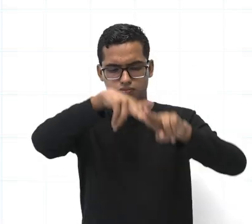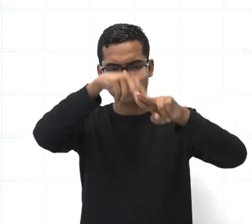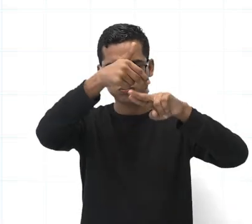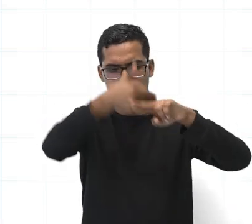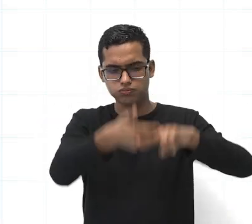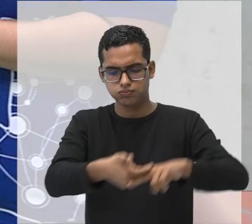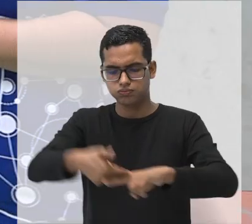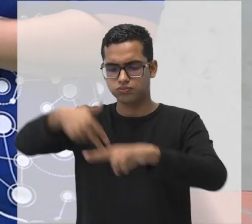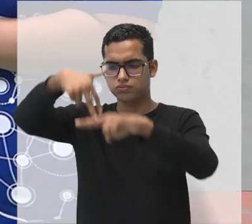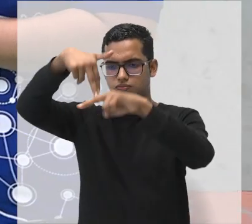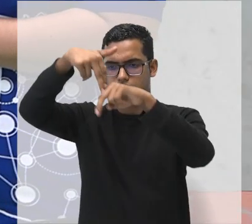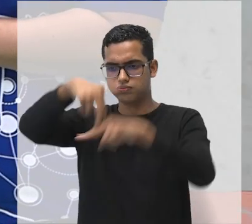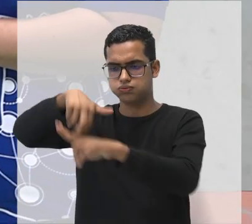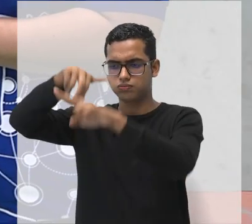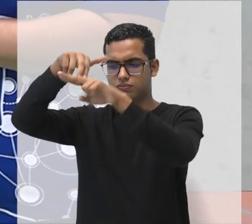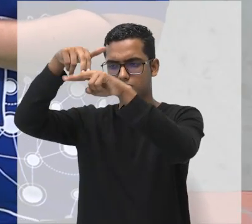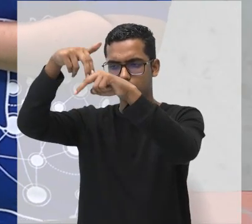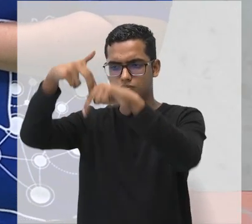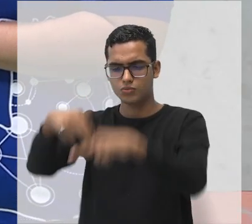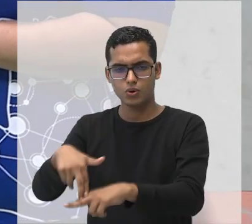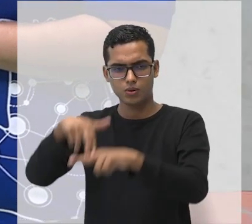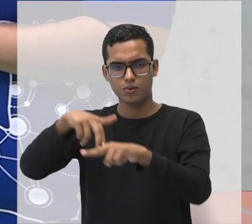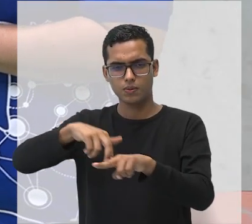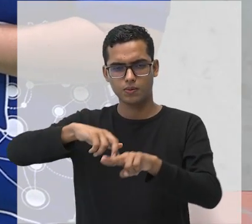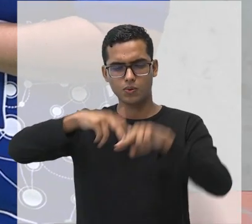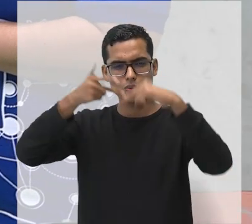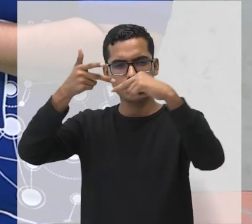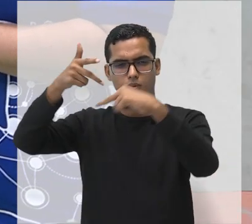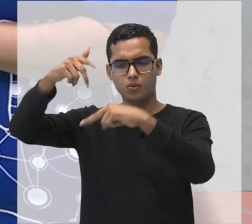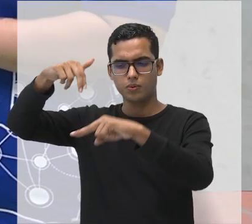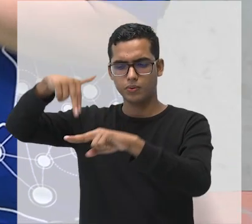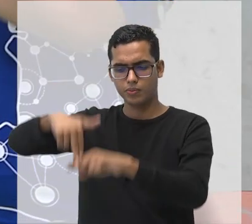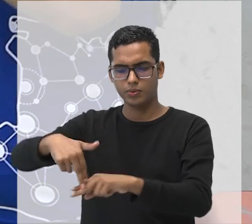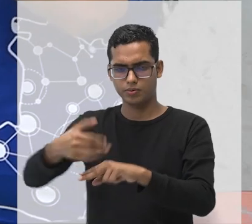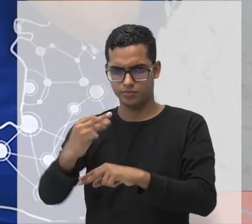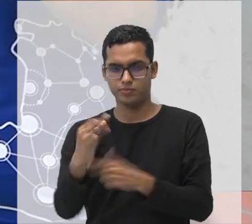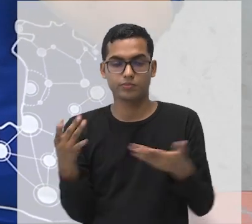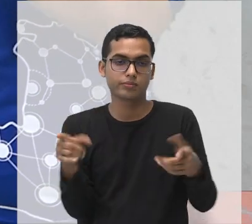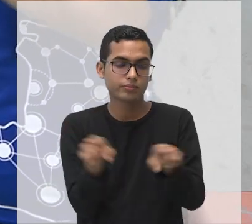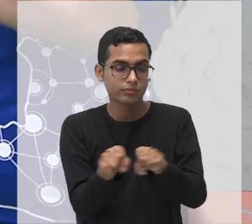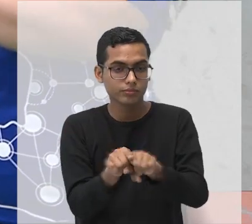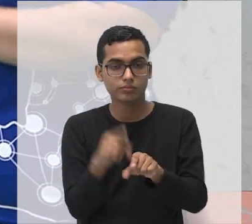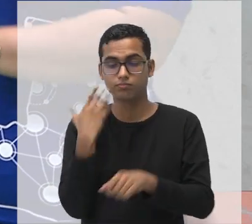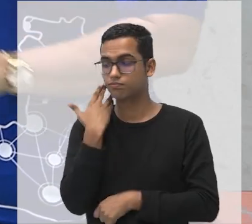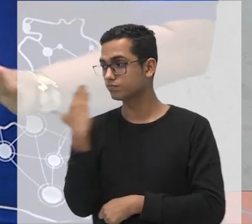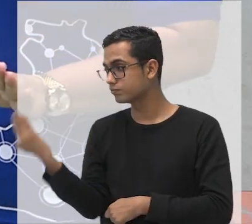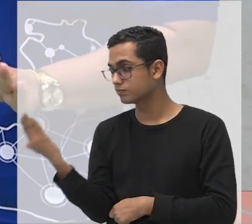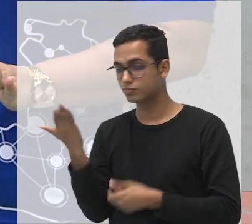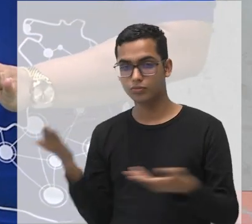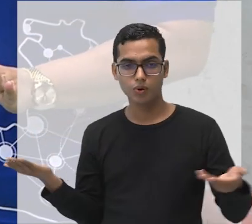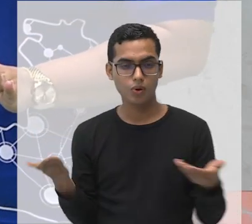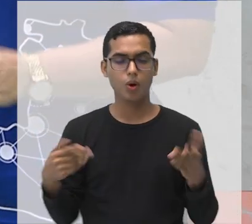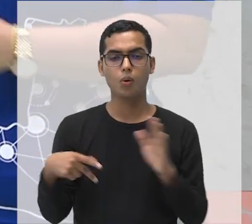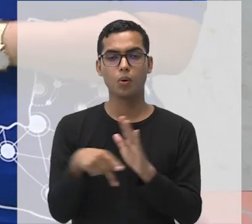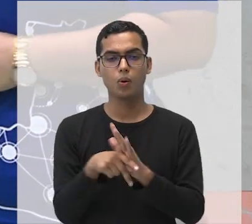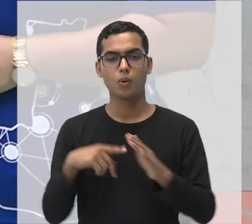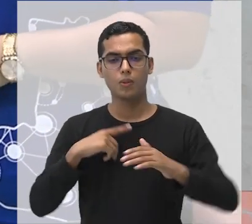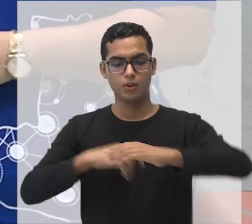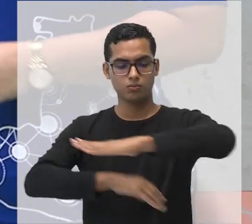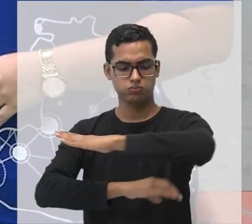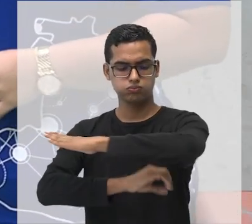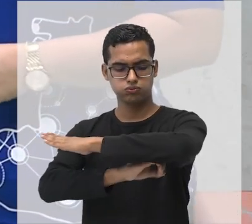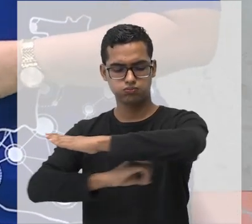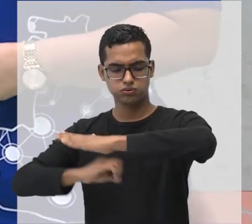ver? Então observem aqui ao meu lado. Agora a gente consegue ver o skate não só por cima, mas por baixo também,